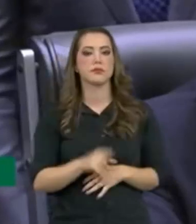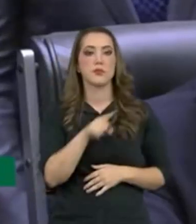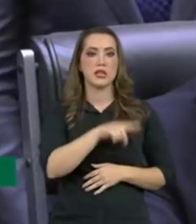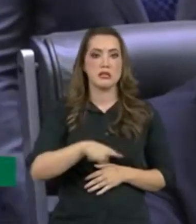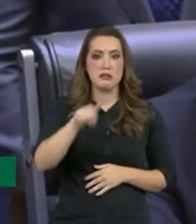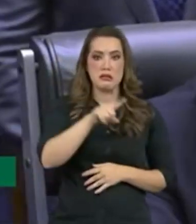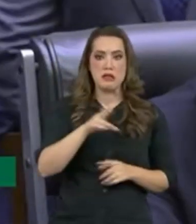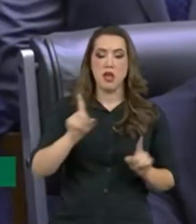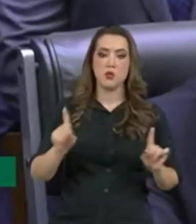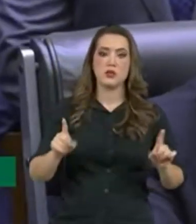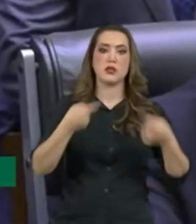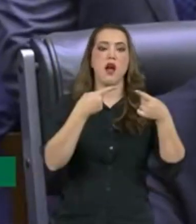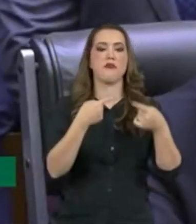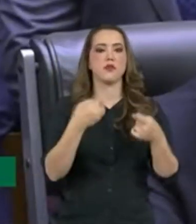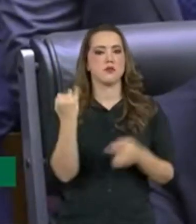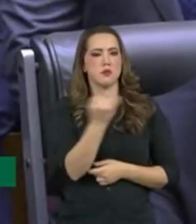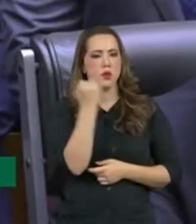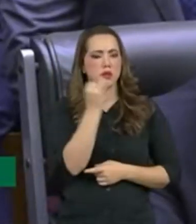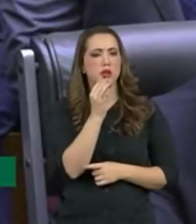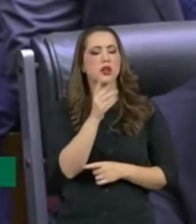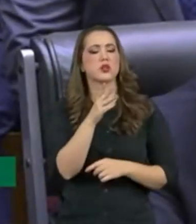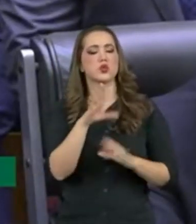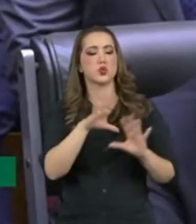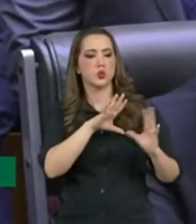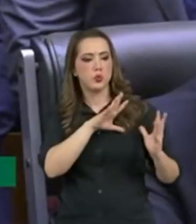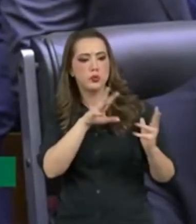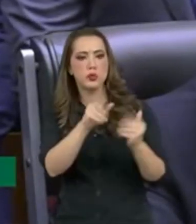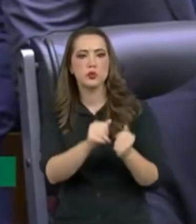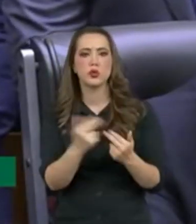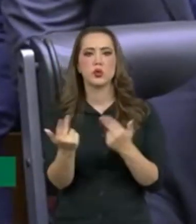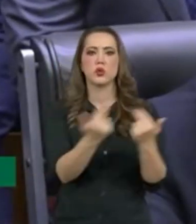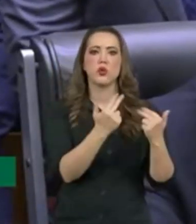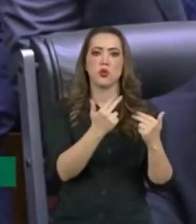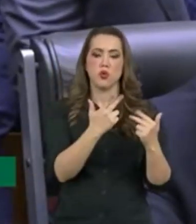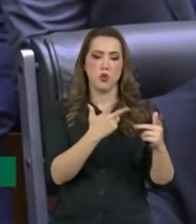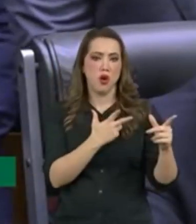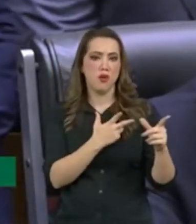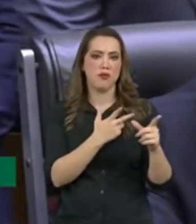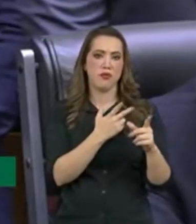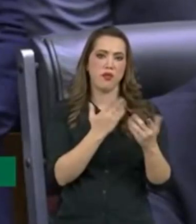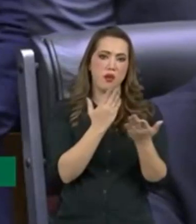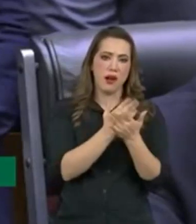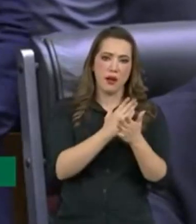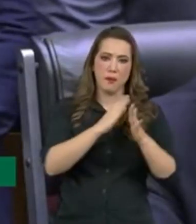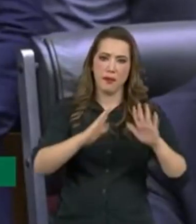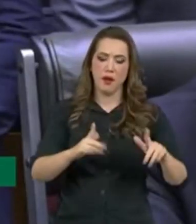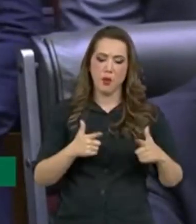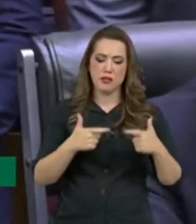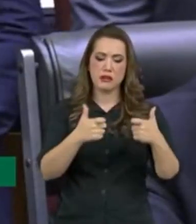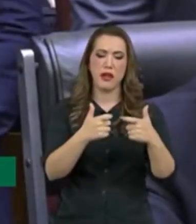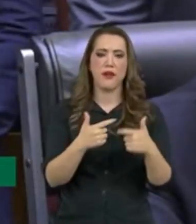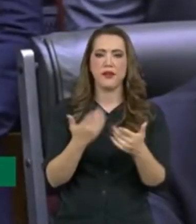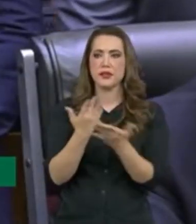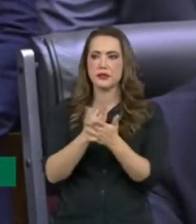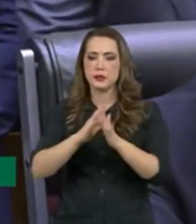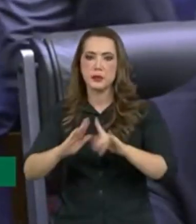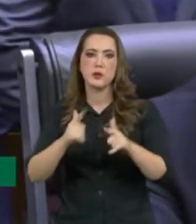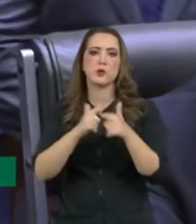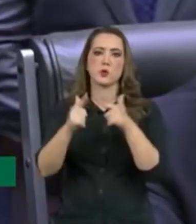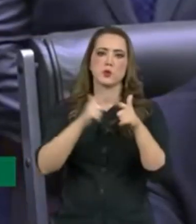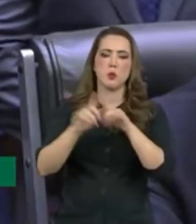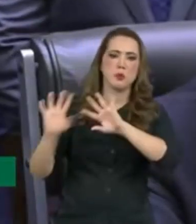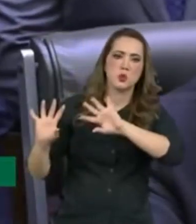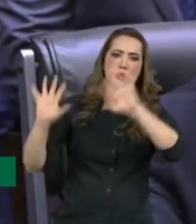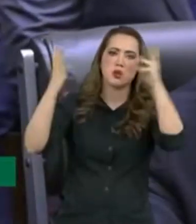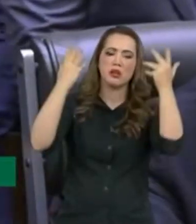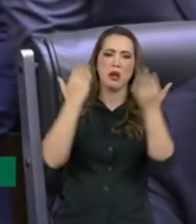um desafio civilizatório, da mesma forma que a superação das guerras, da crise climática e da fome